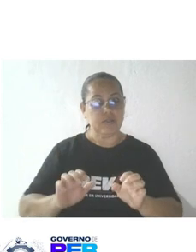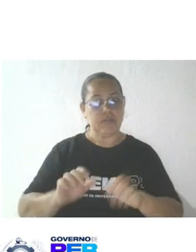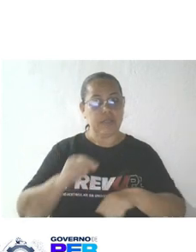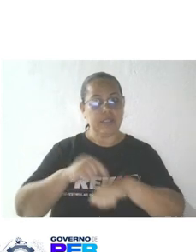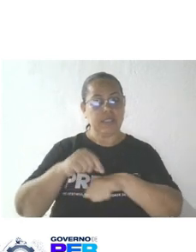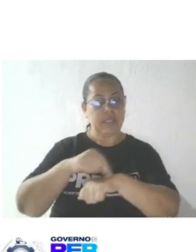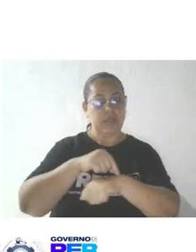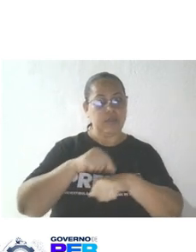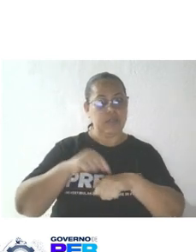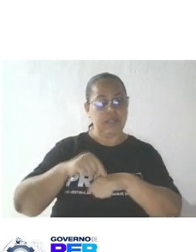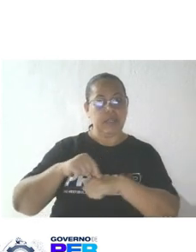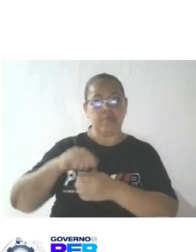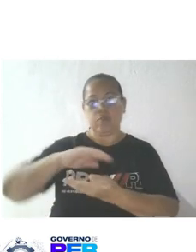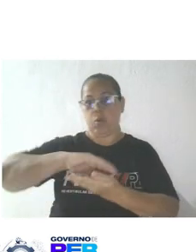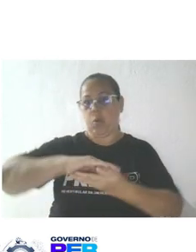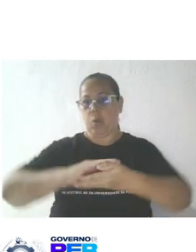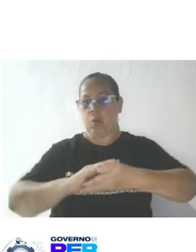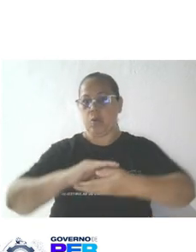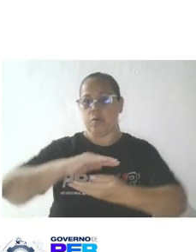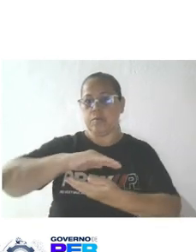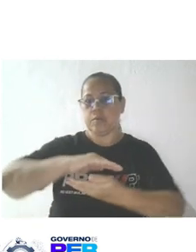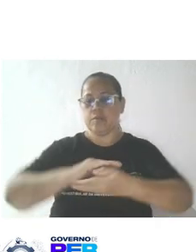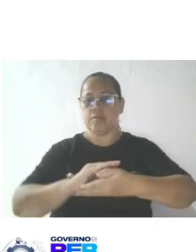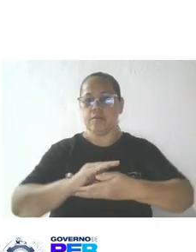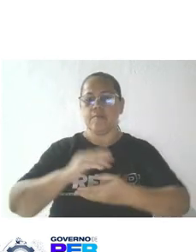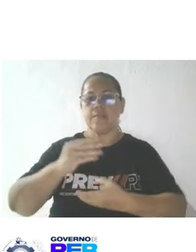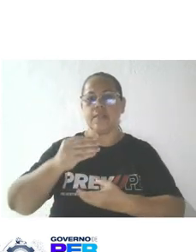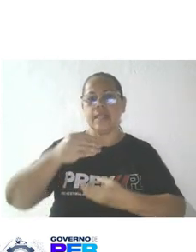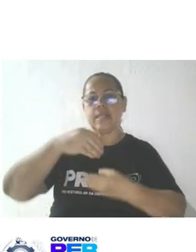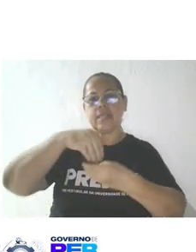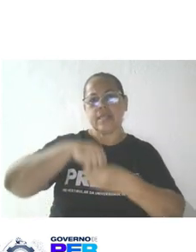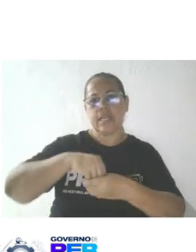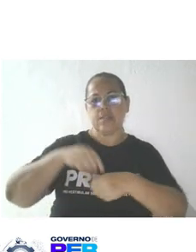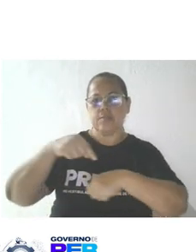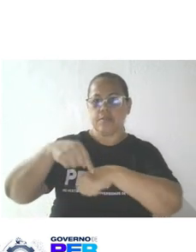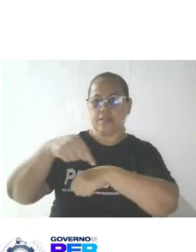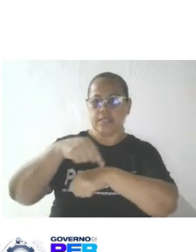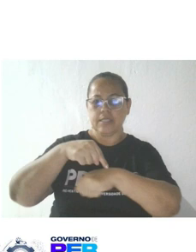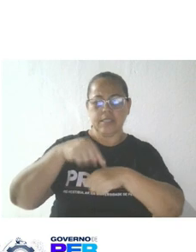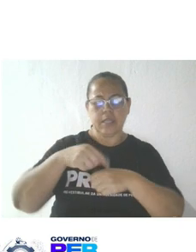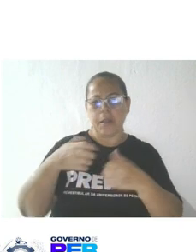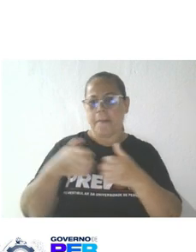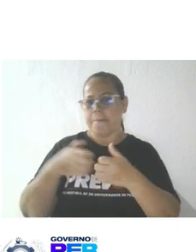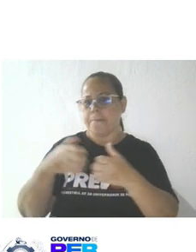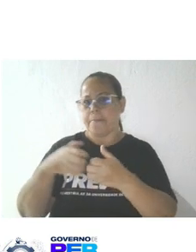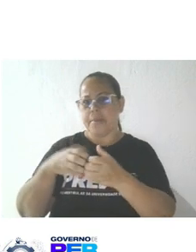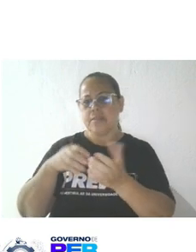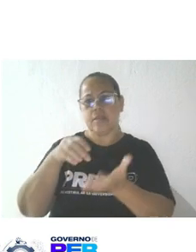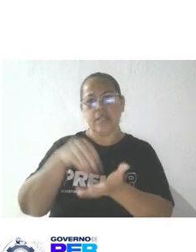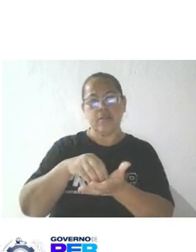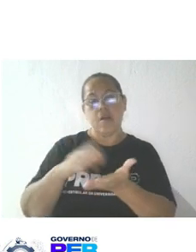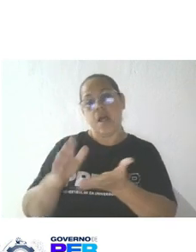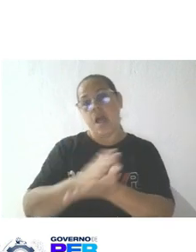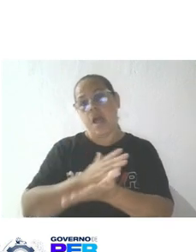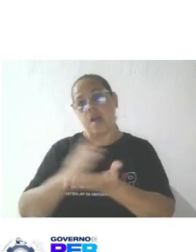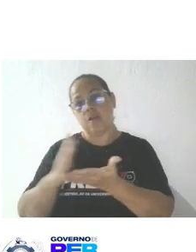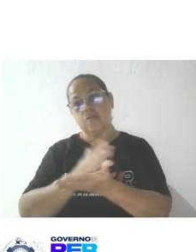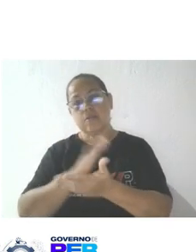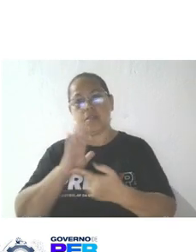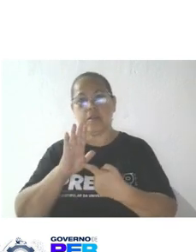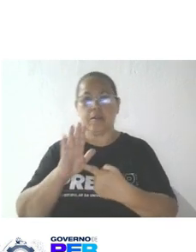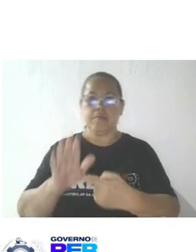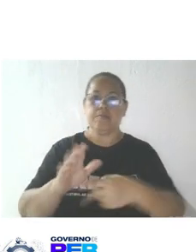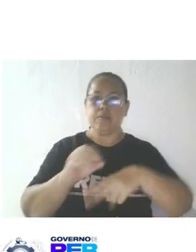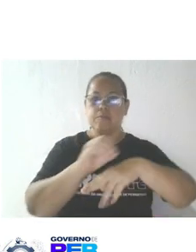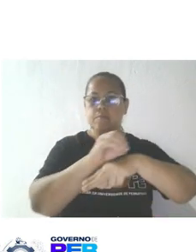que é no caso aí o complexo de Golgi, fica localizada no interior da célula, muito próximo ao núcleo. Em alguns casos, apresenta ribossomos